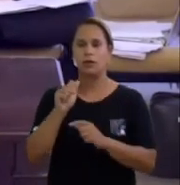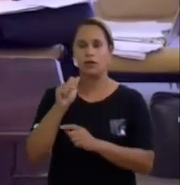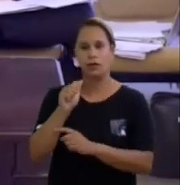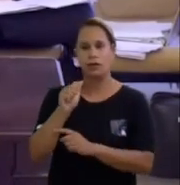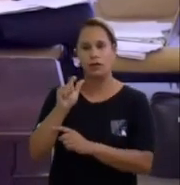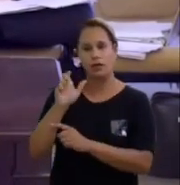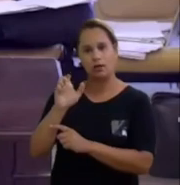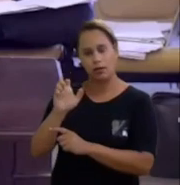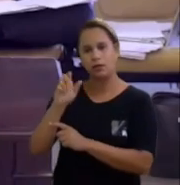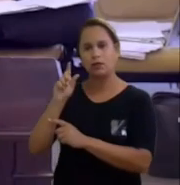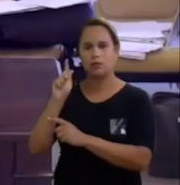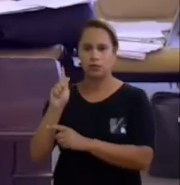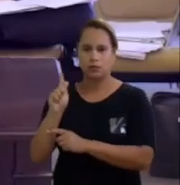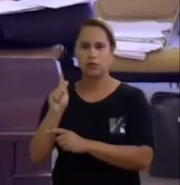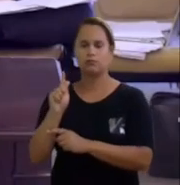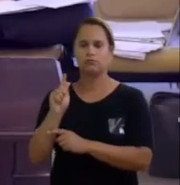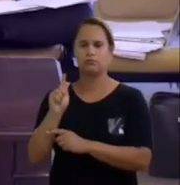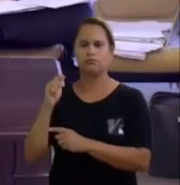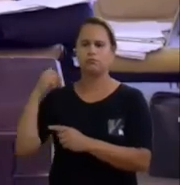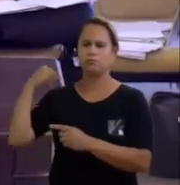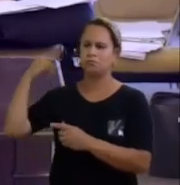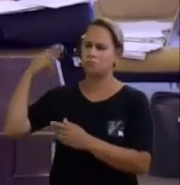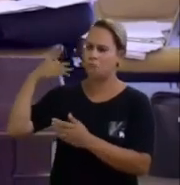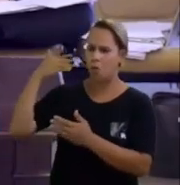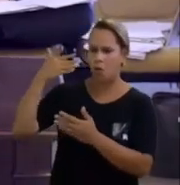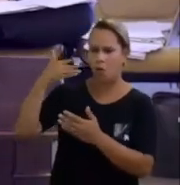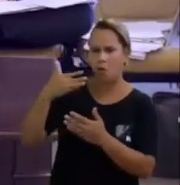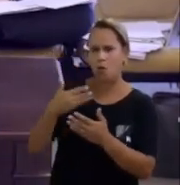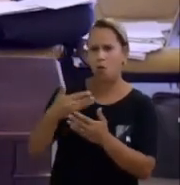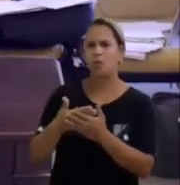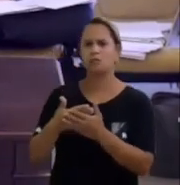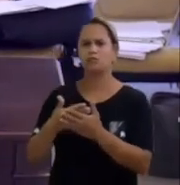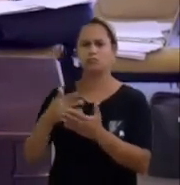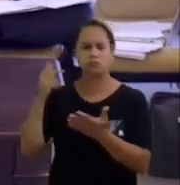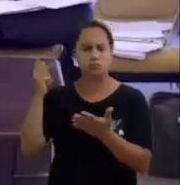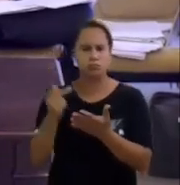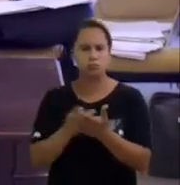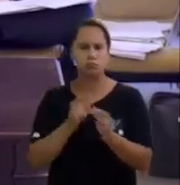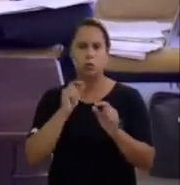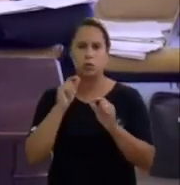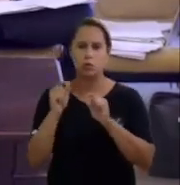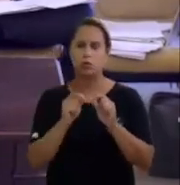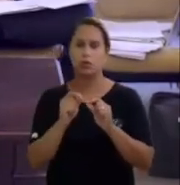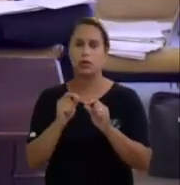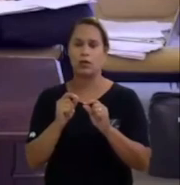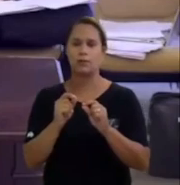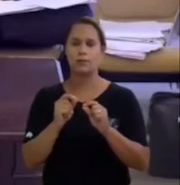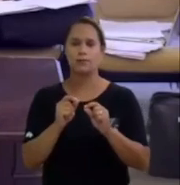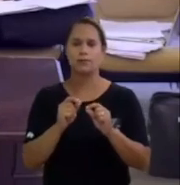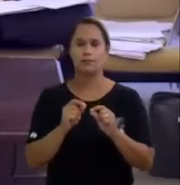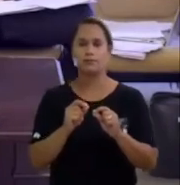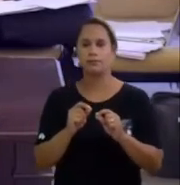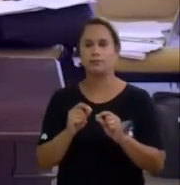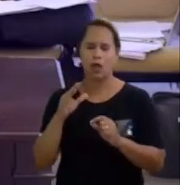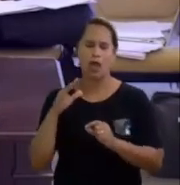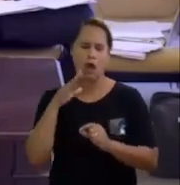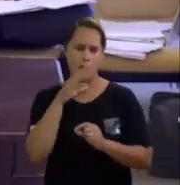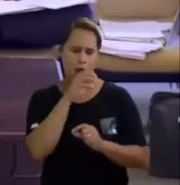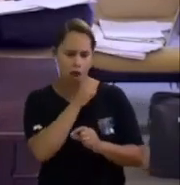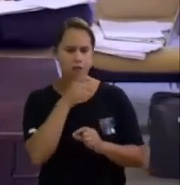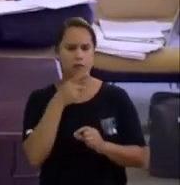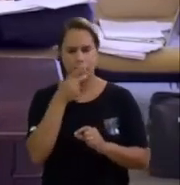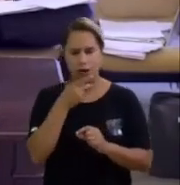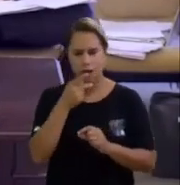que tem um histórico de fatos que levam a uma série de enquadramentos. Eu vou passar brevemente por eles para não cansar vossas